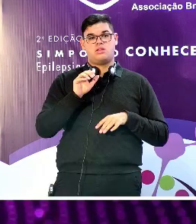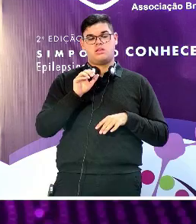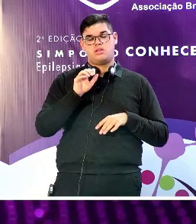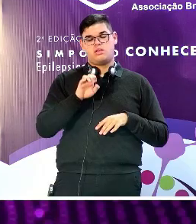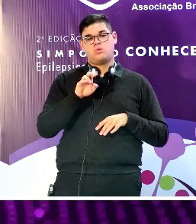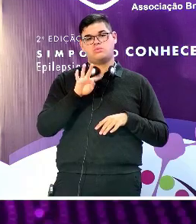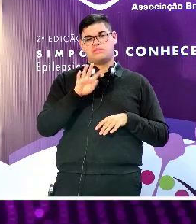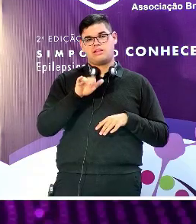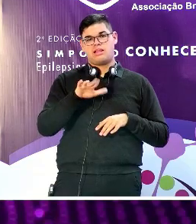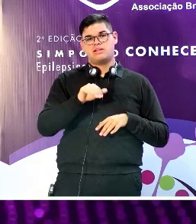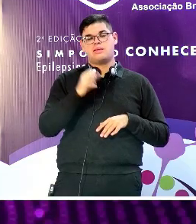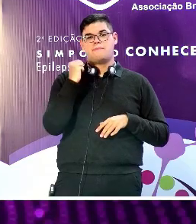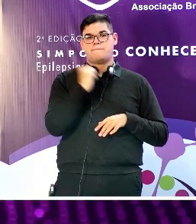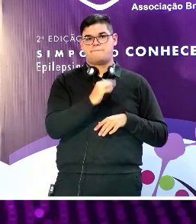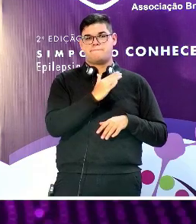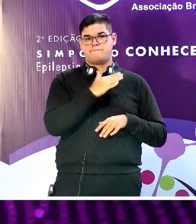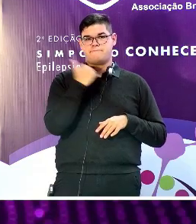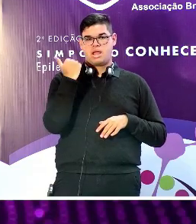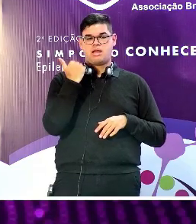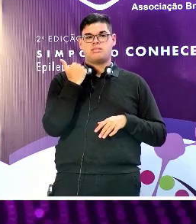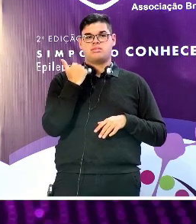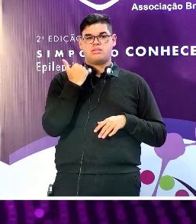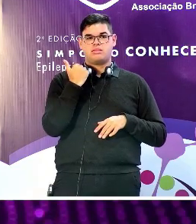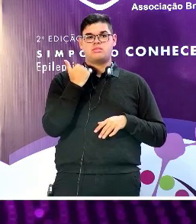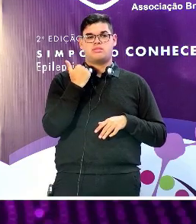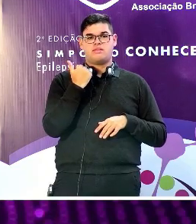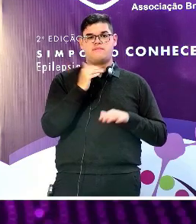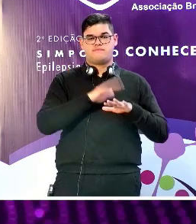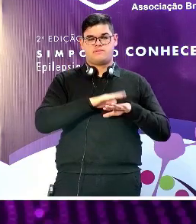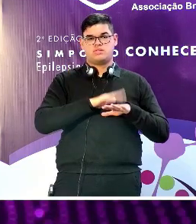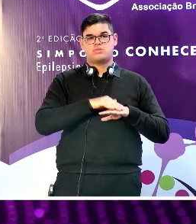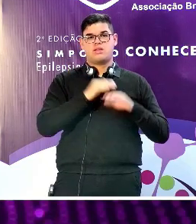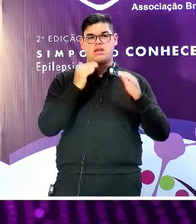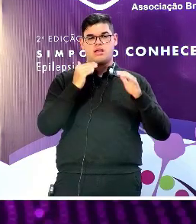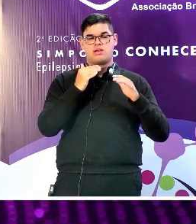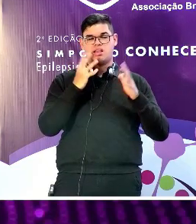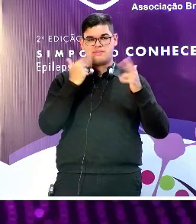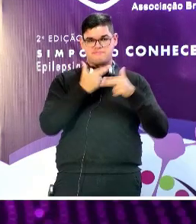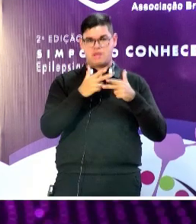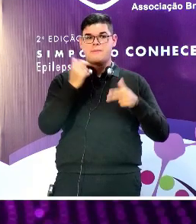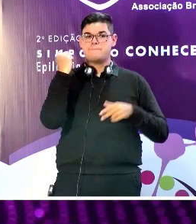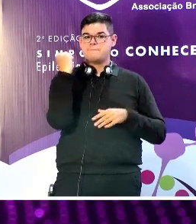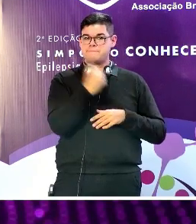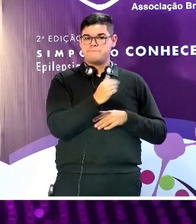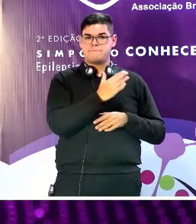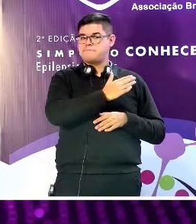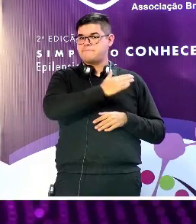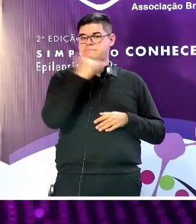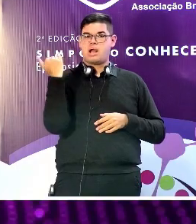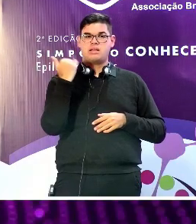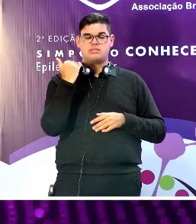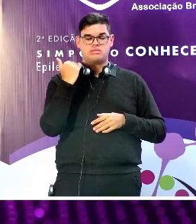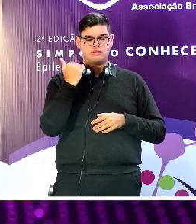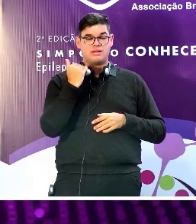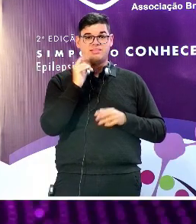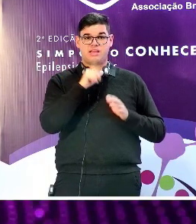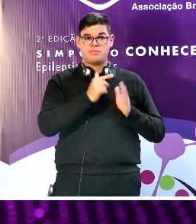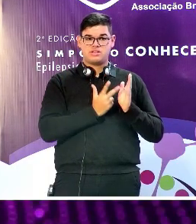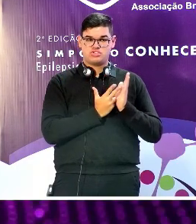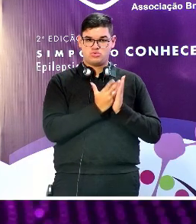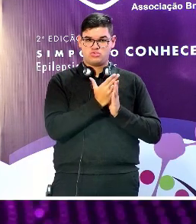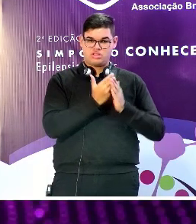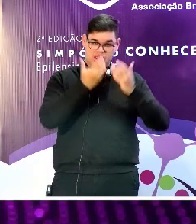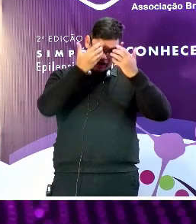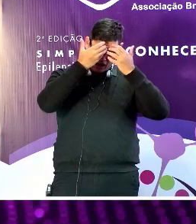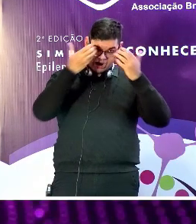realmente o cérebro desses animais para detectar as alterações também celulares.